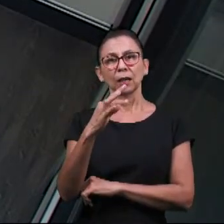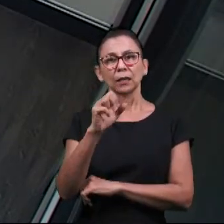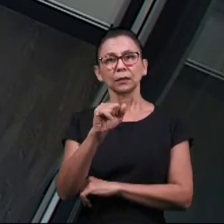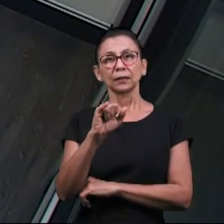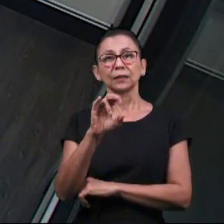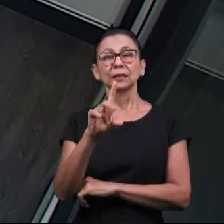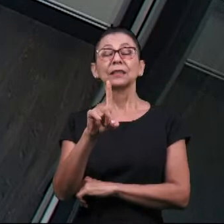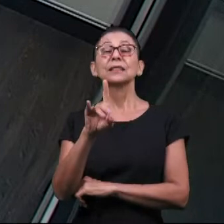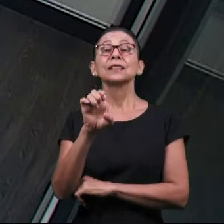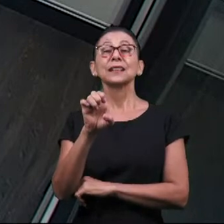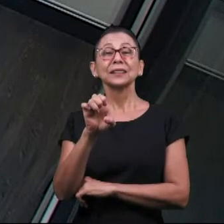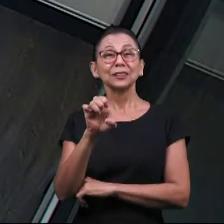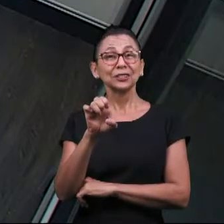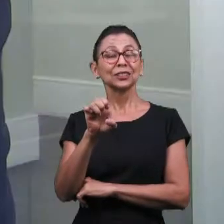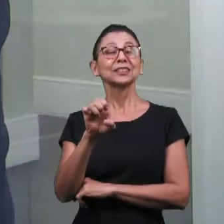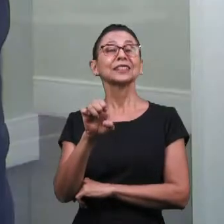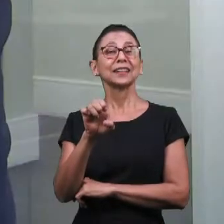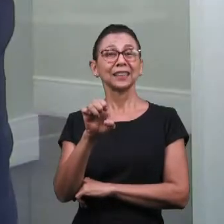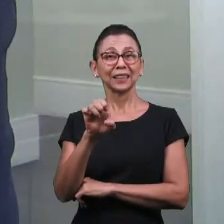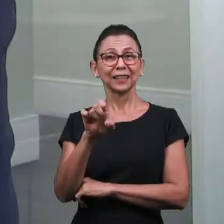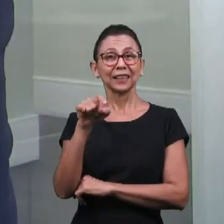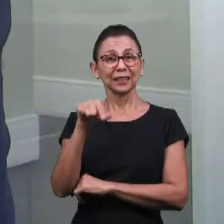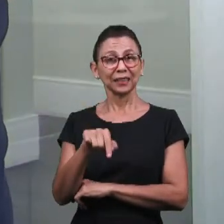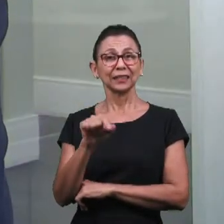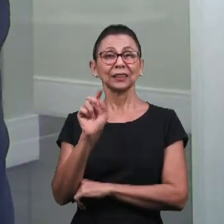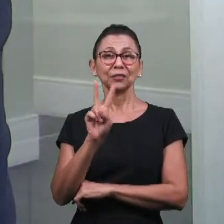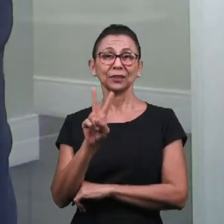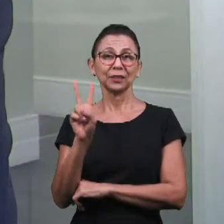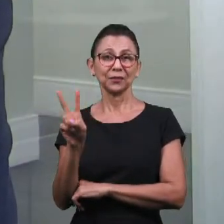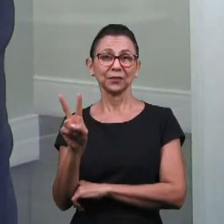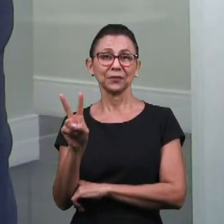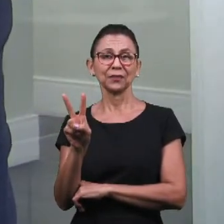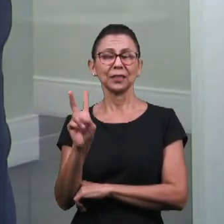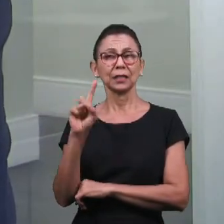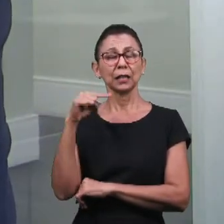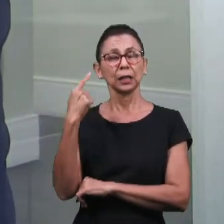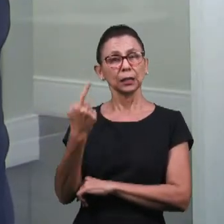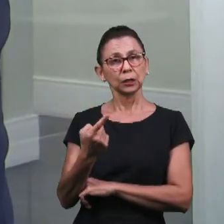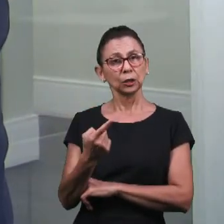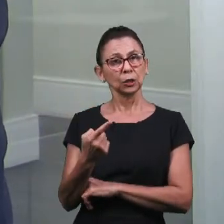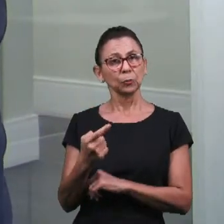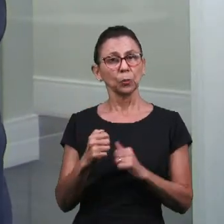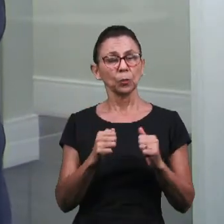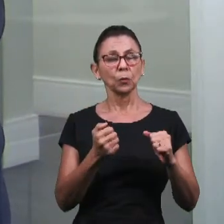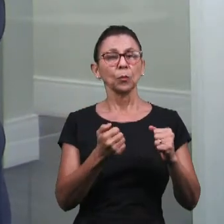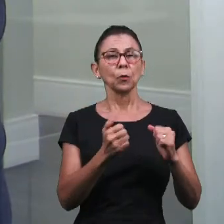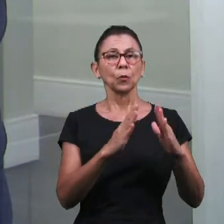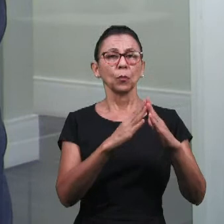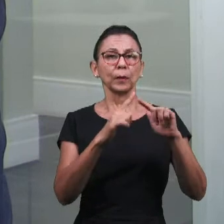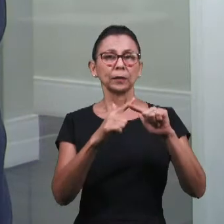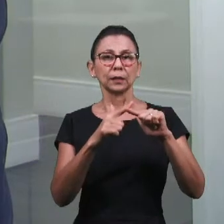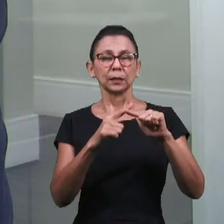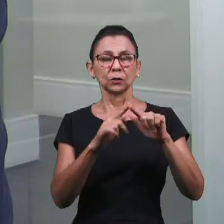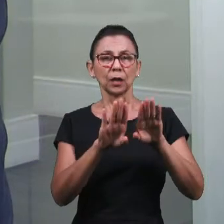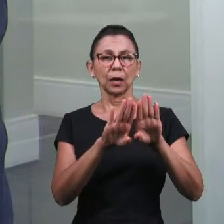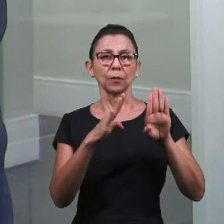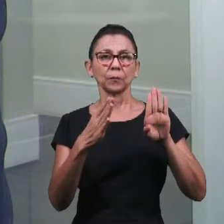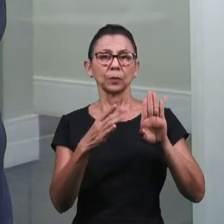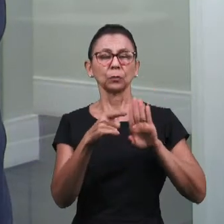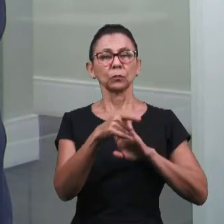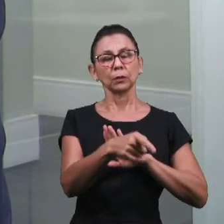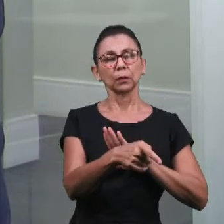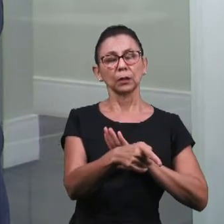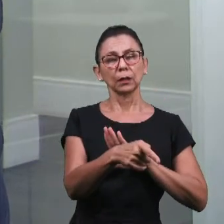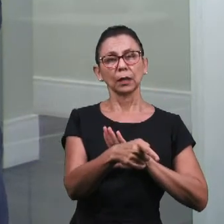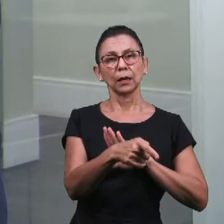Ataíde. Aí pouco depois nós abrimos a igreja em Aribiri, que é o bairro onde onde a minha família